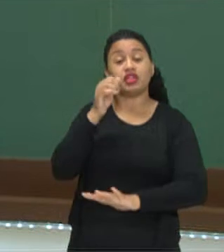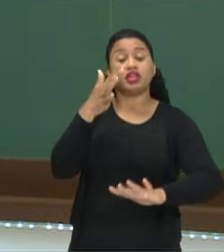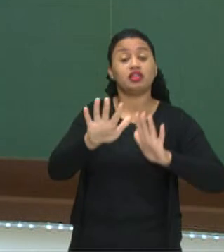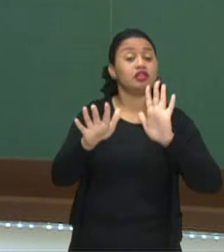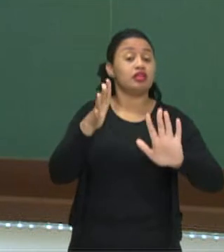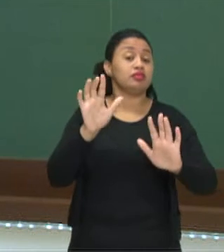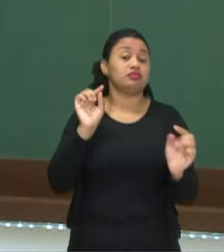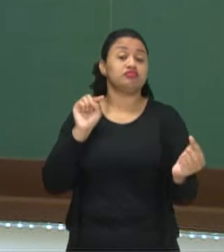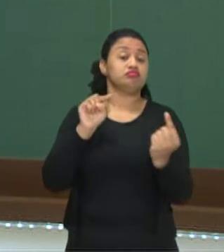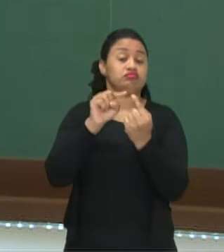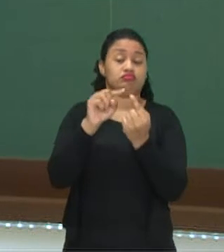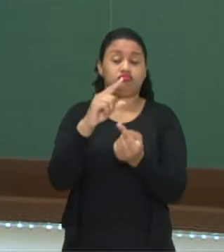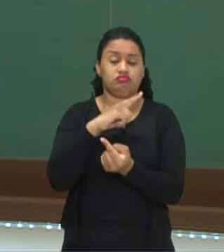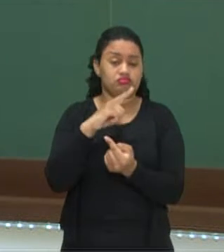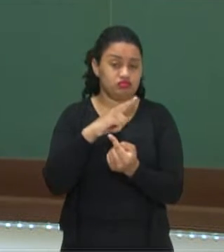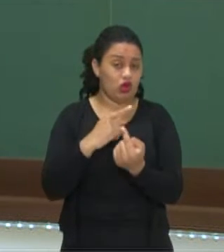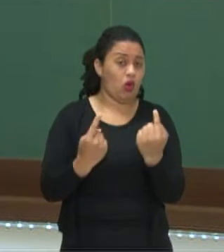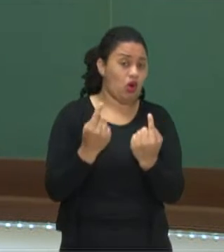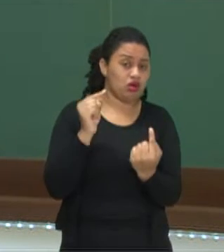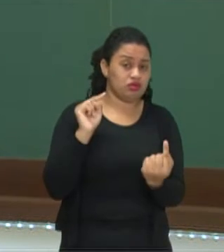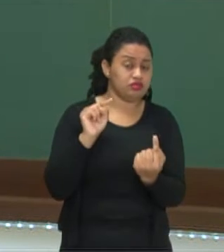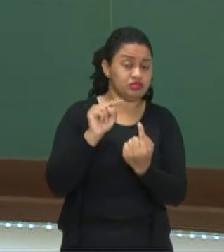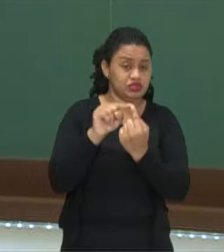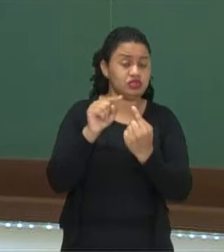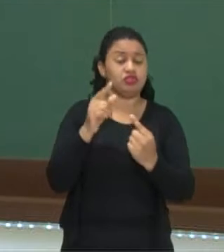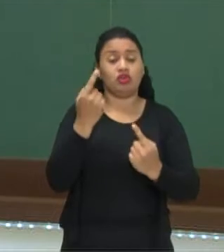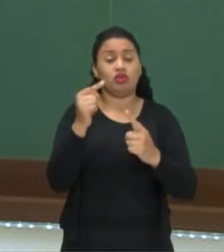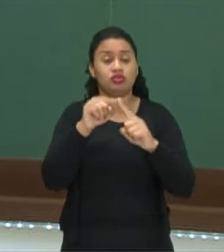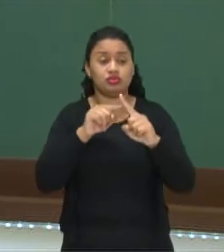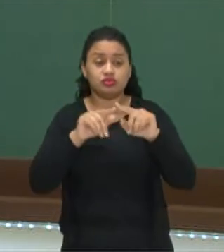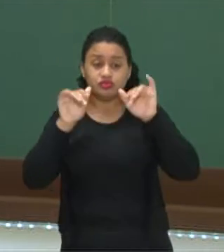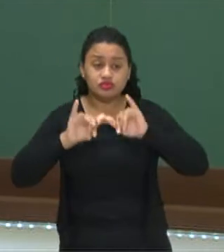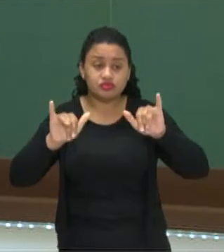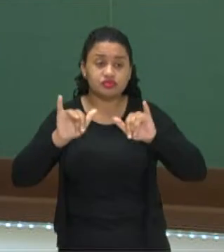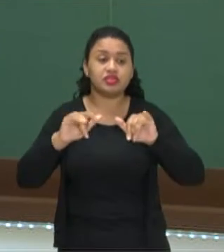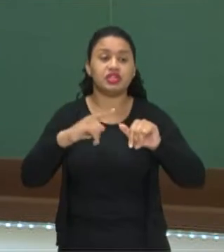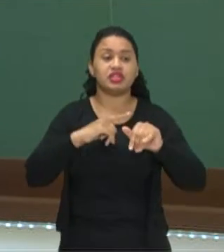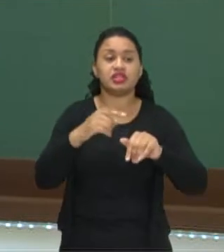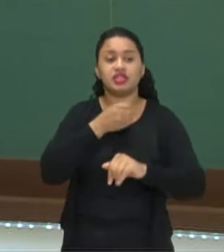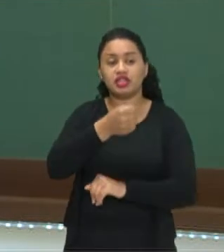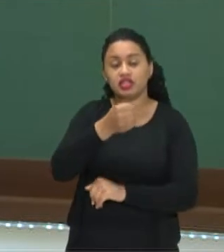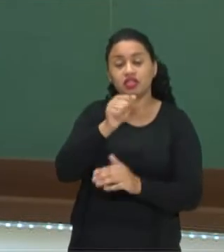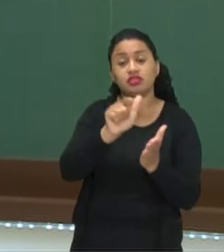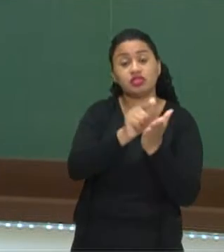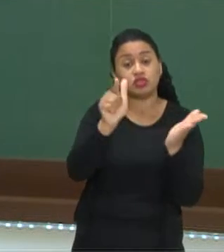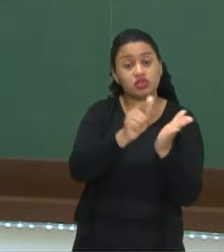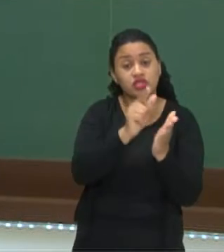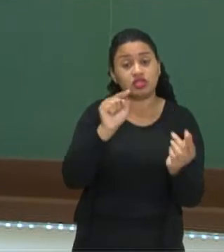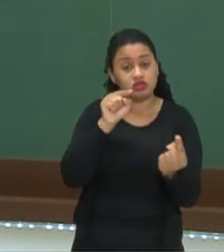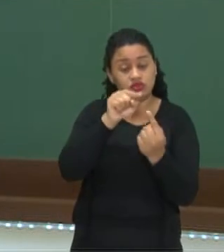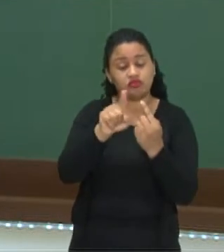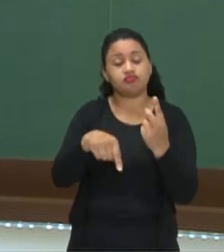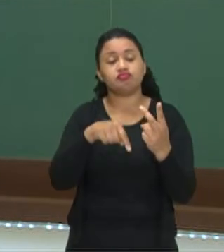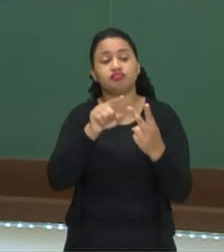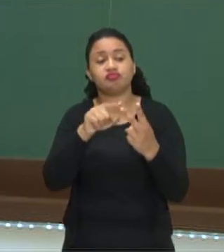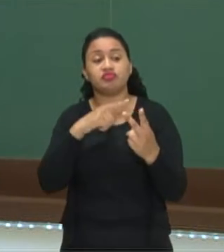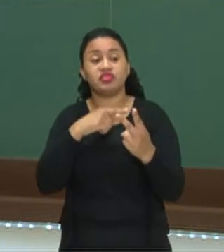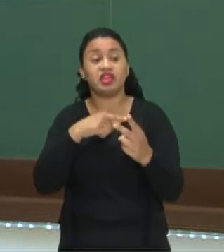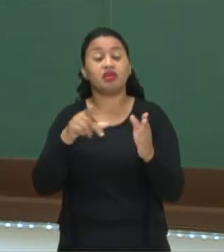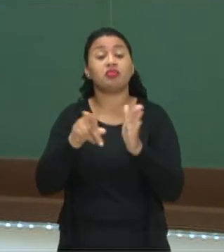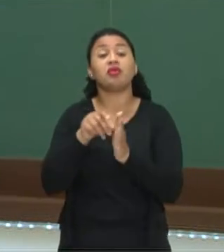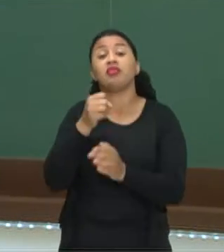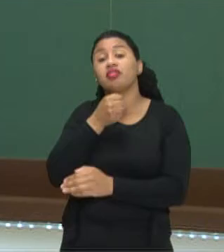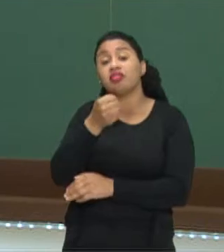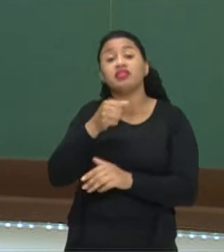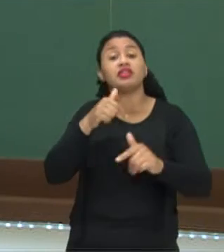intenção pretendida, do tipo de programa, né? Tem a entrevista jornalística, vai ter uma entrevista de